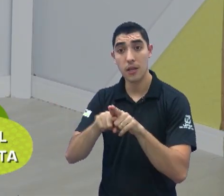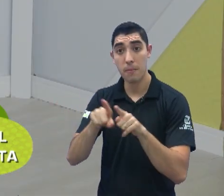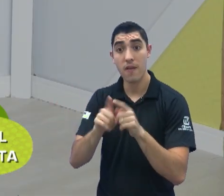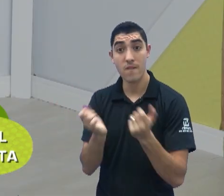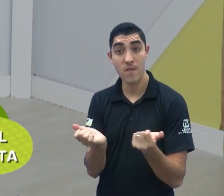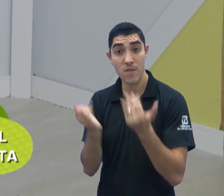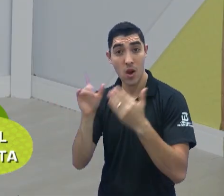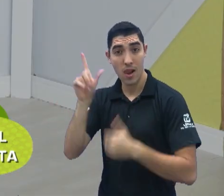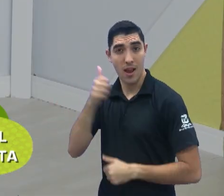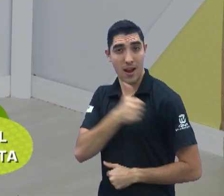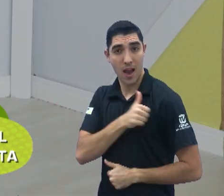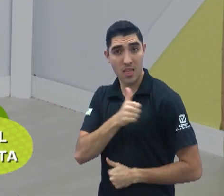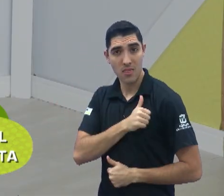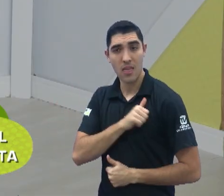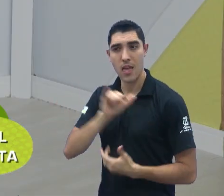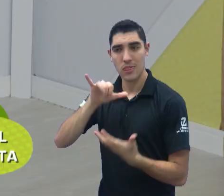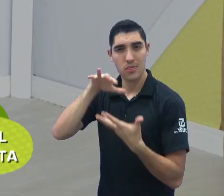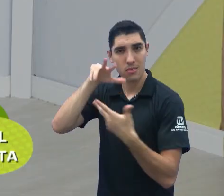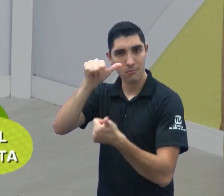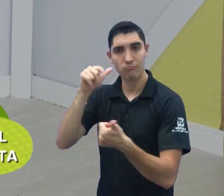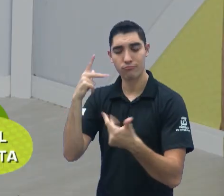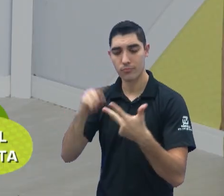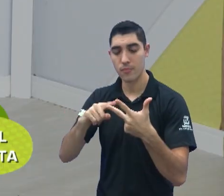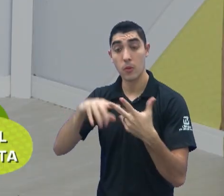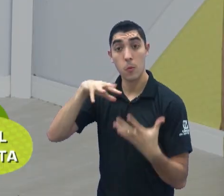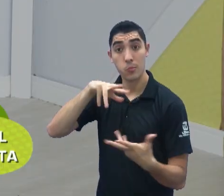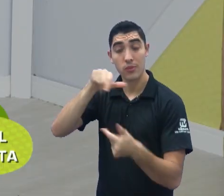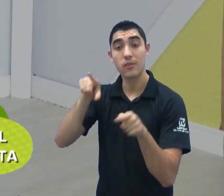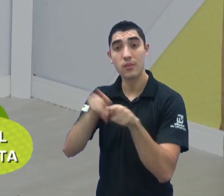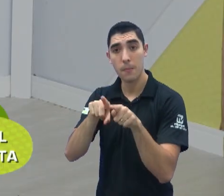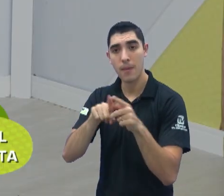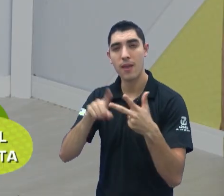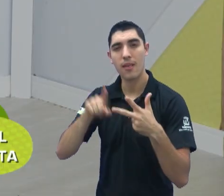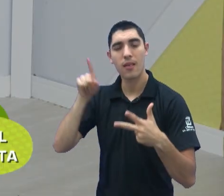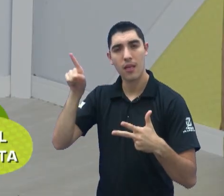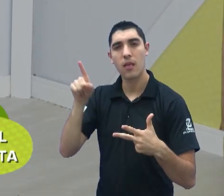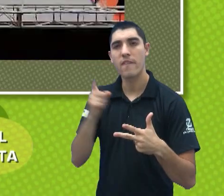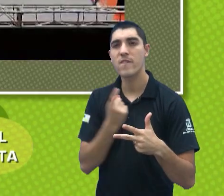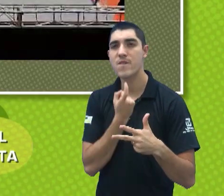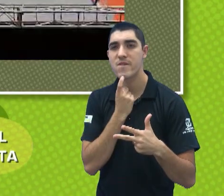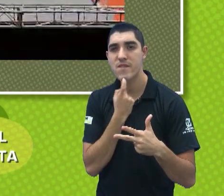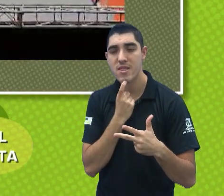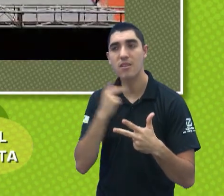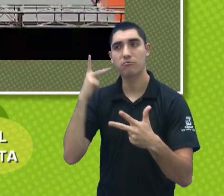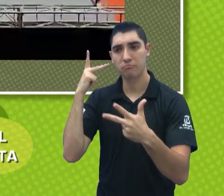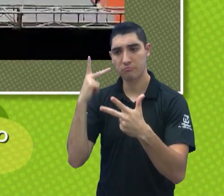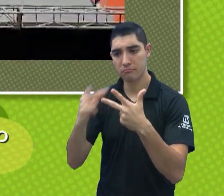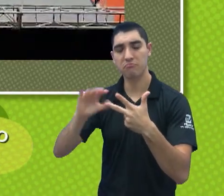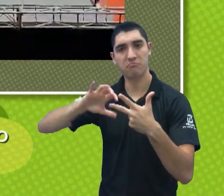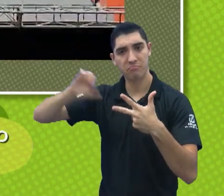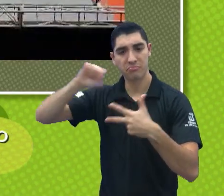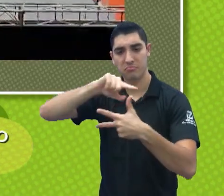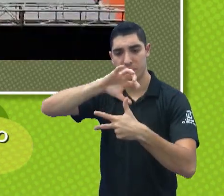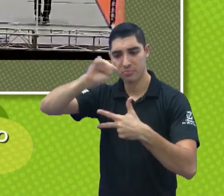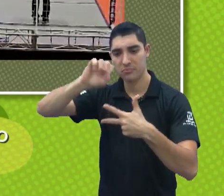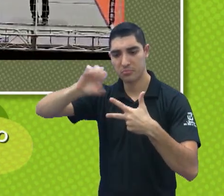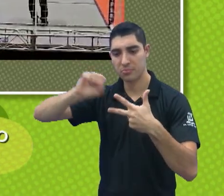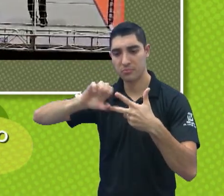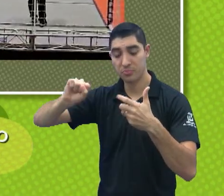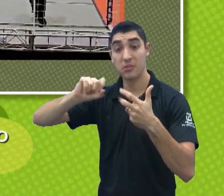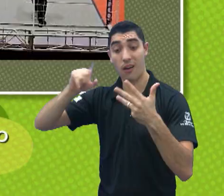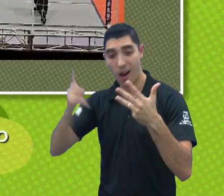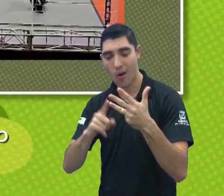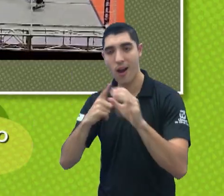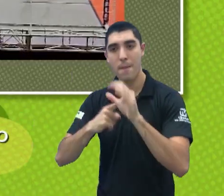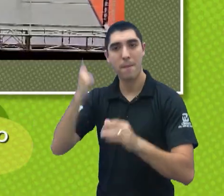no Canadá, e também o Mundial em Espoo, na Finlândia, Paulito. Gabaritando todas as competições possíveis, né?